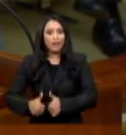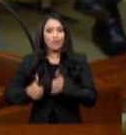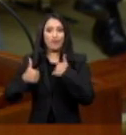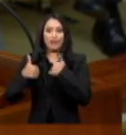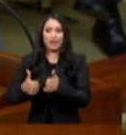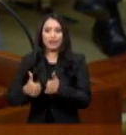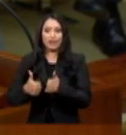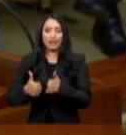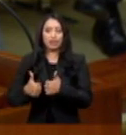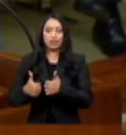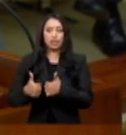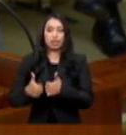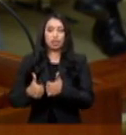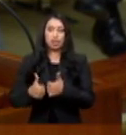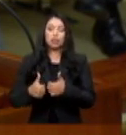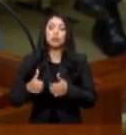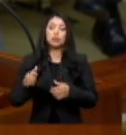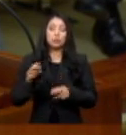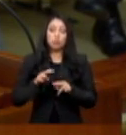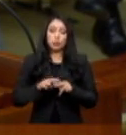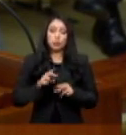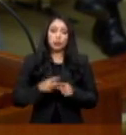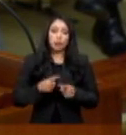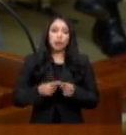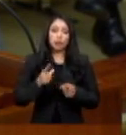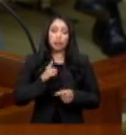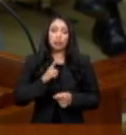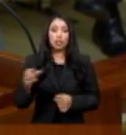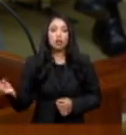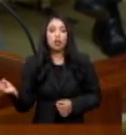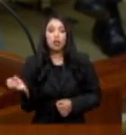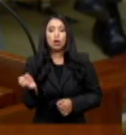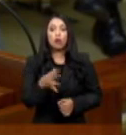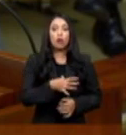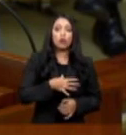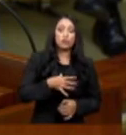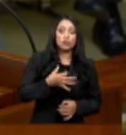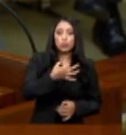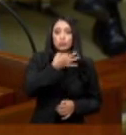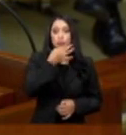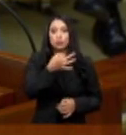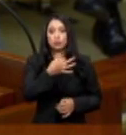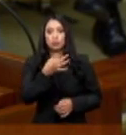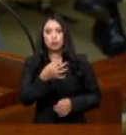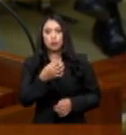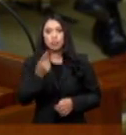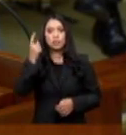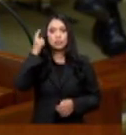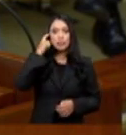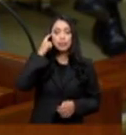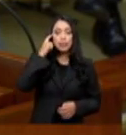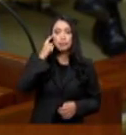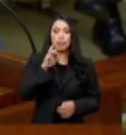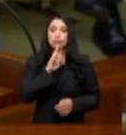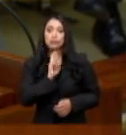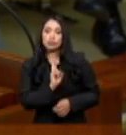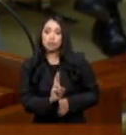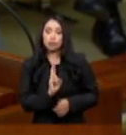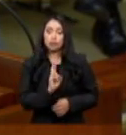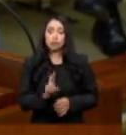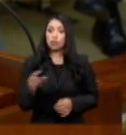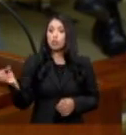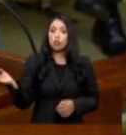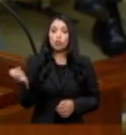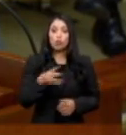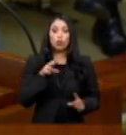mediante a inovação. Ela é baseada na aplicação de novas abordagens, perspectivas e soluções que contemplem